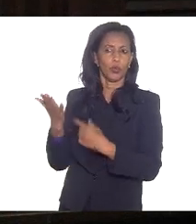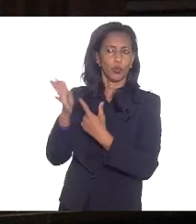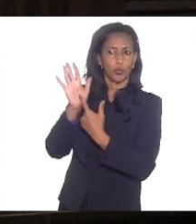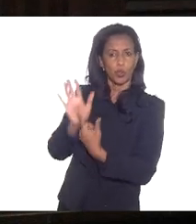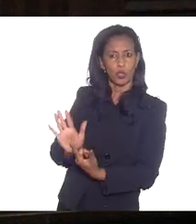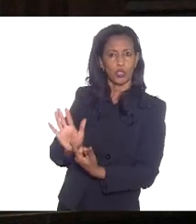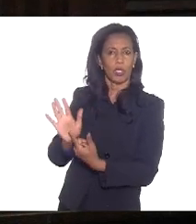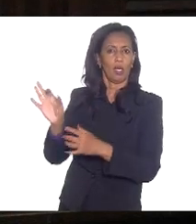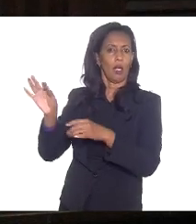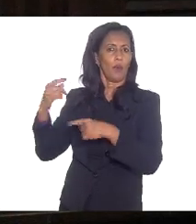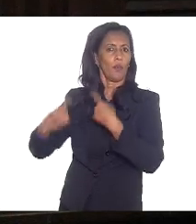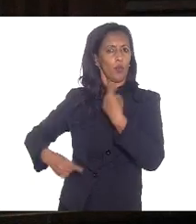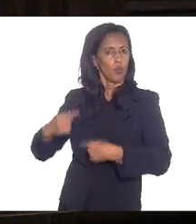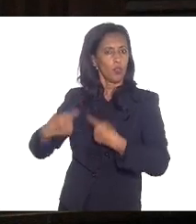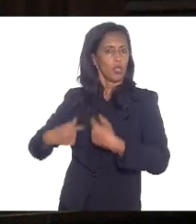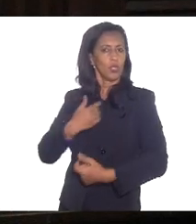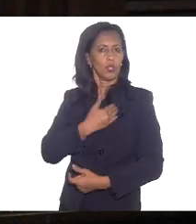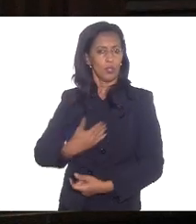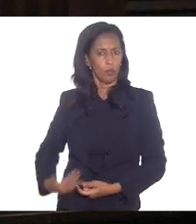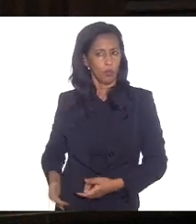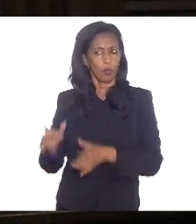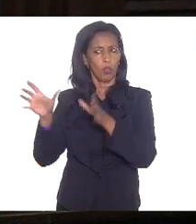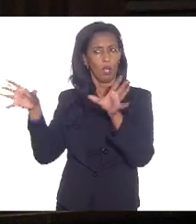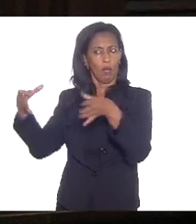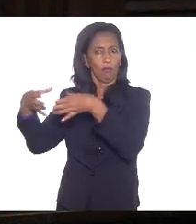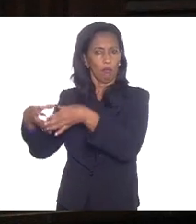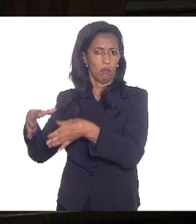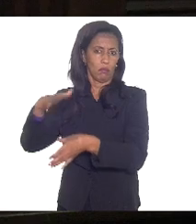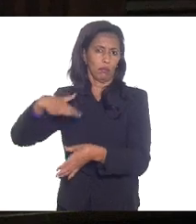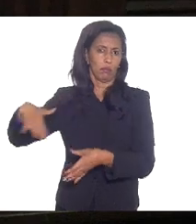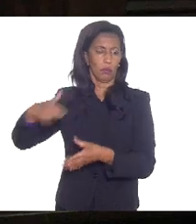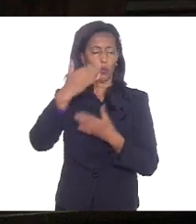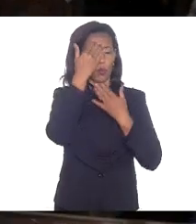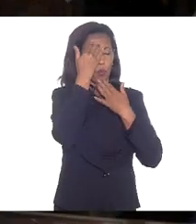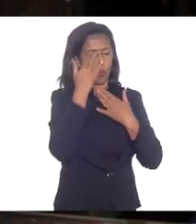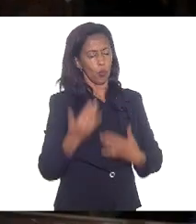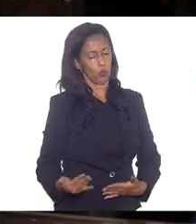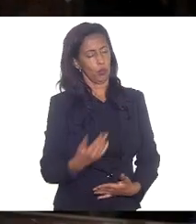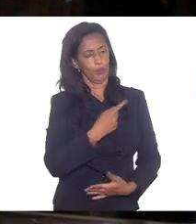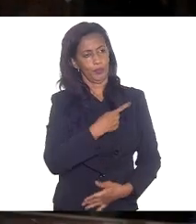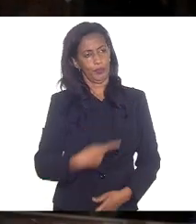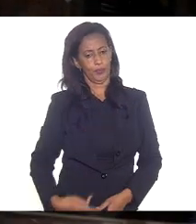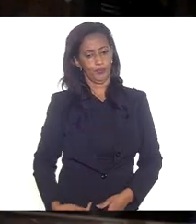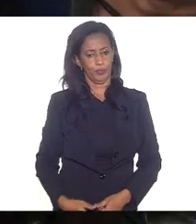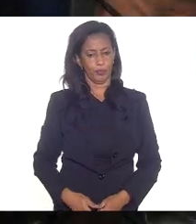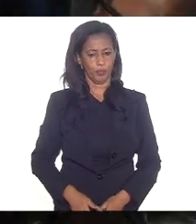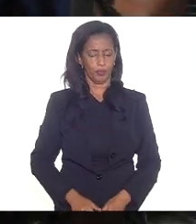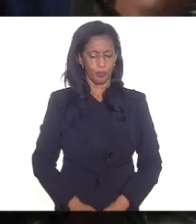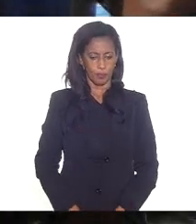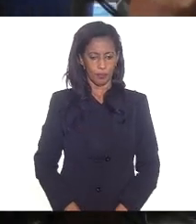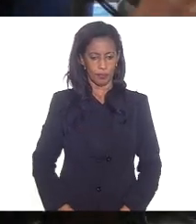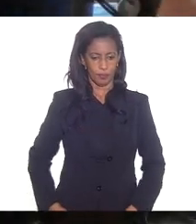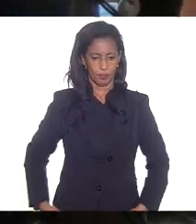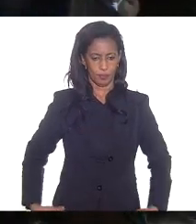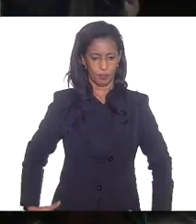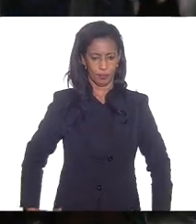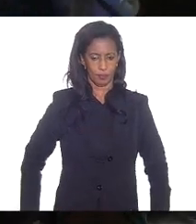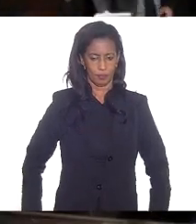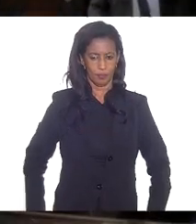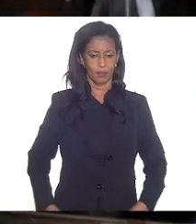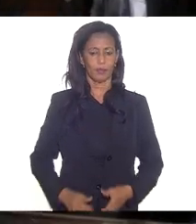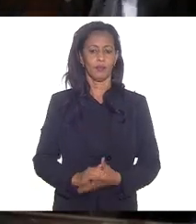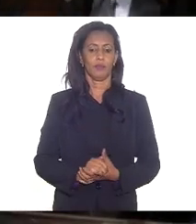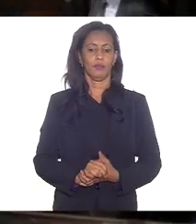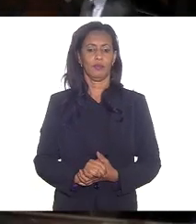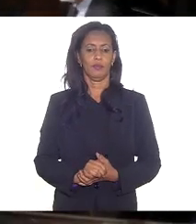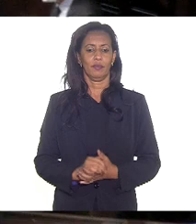políticas públicas a essas populações e a esses territórios. Muito obrigado, André. Continue a discussão. Questão